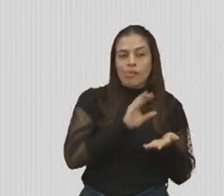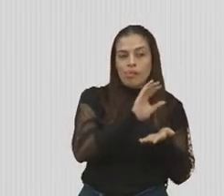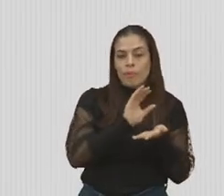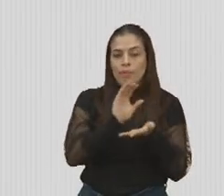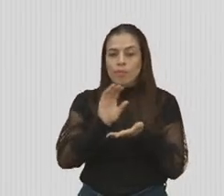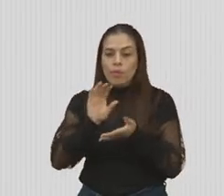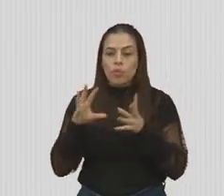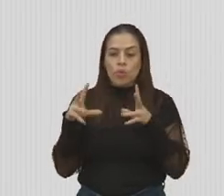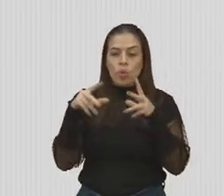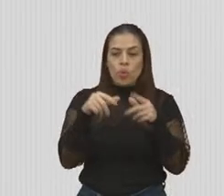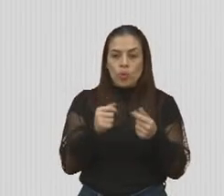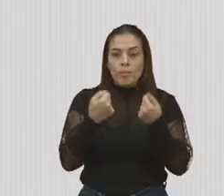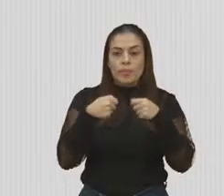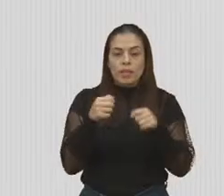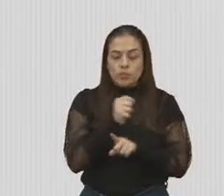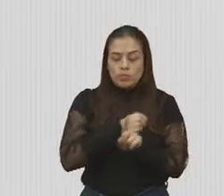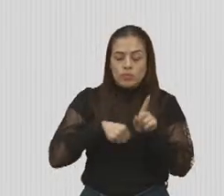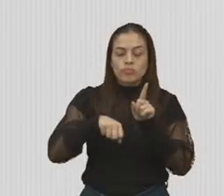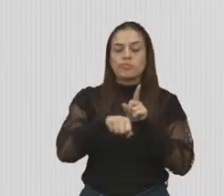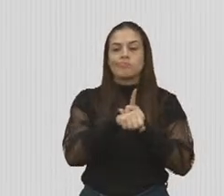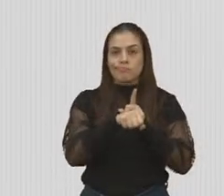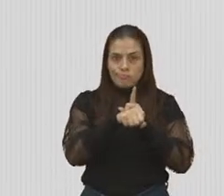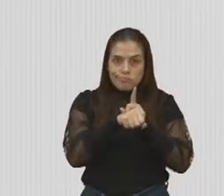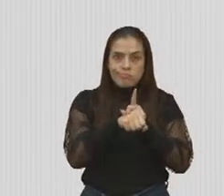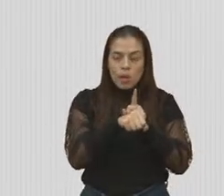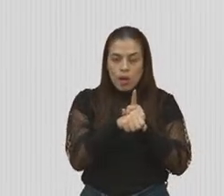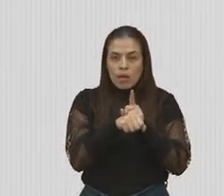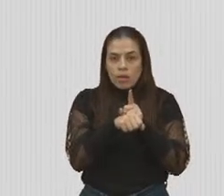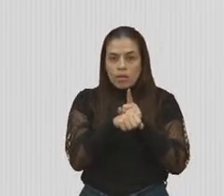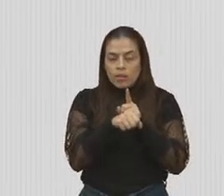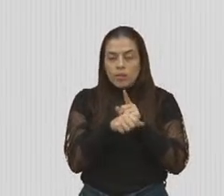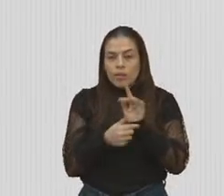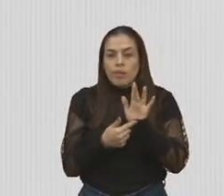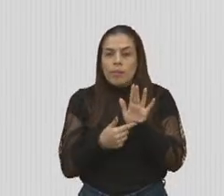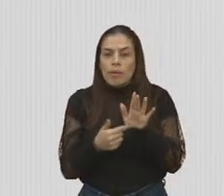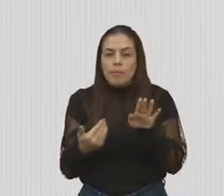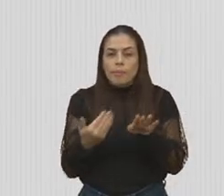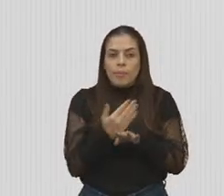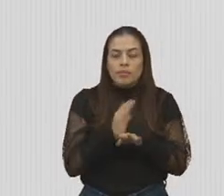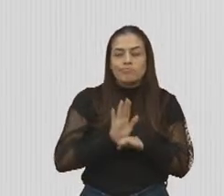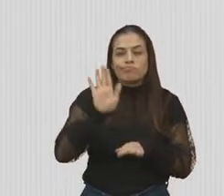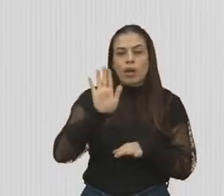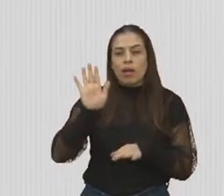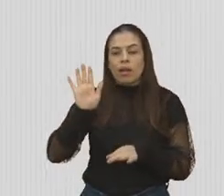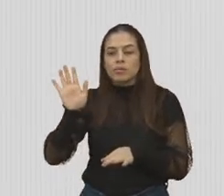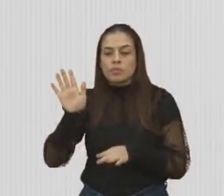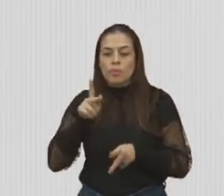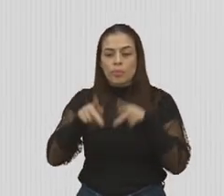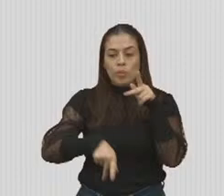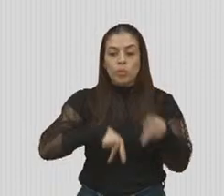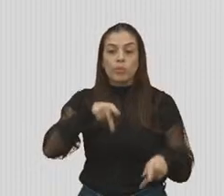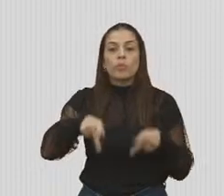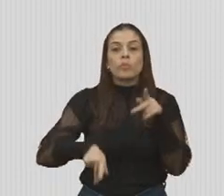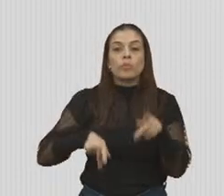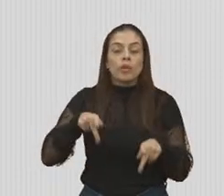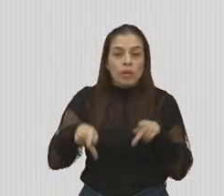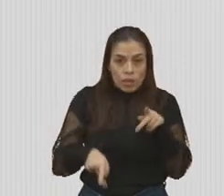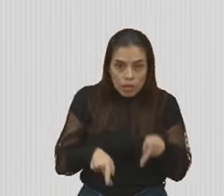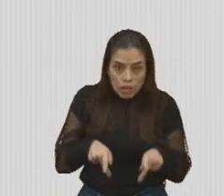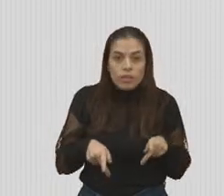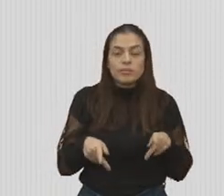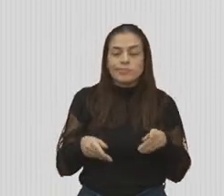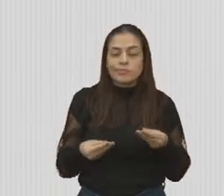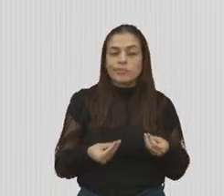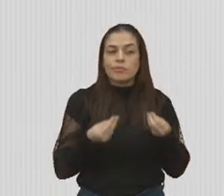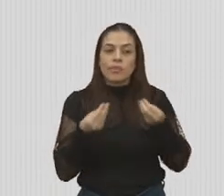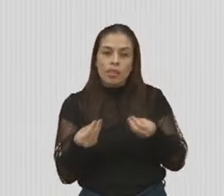demandas da sociedade, todas as demandas levantadas na participação popular, levadas para a